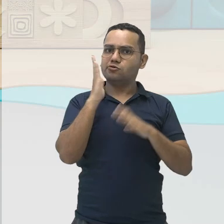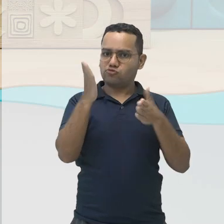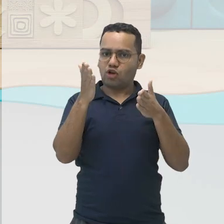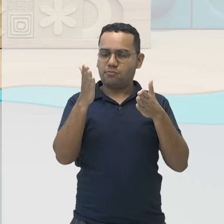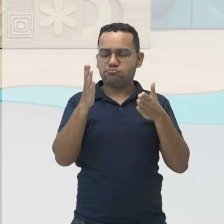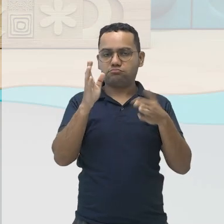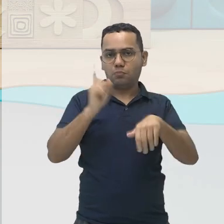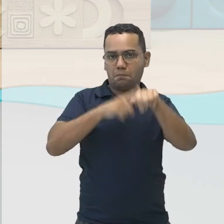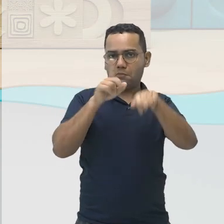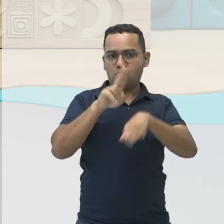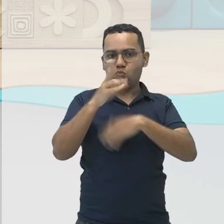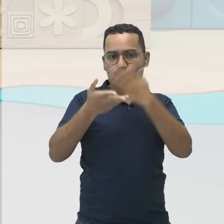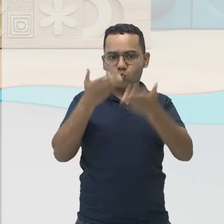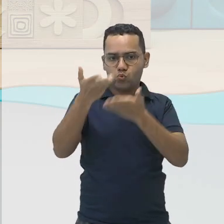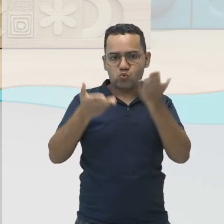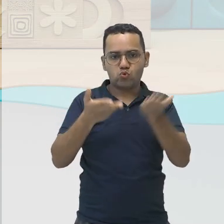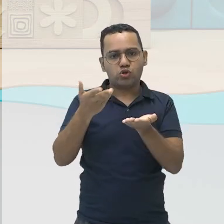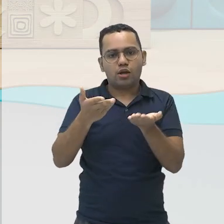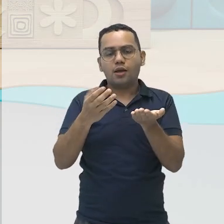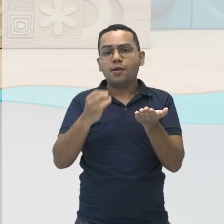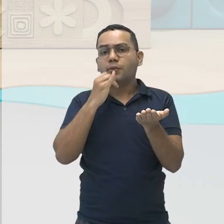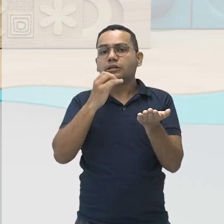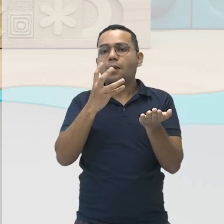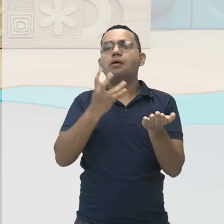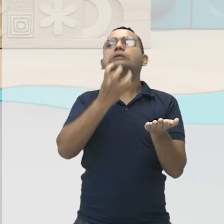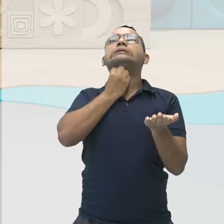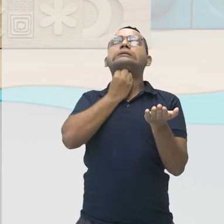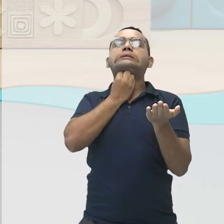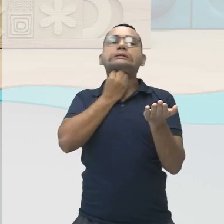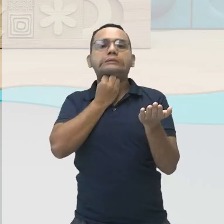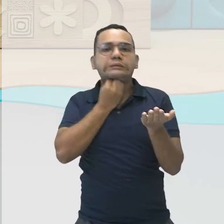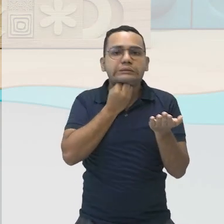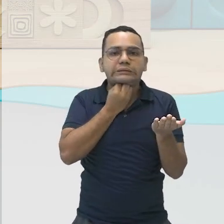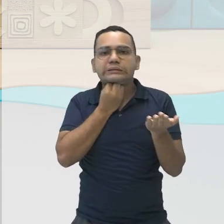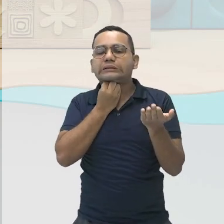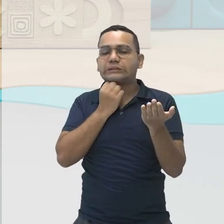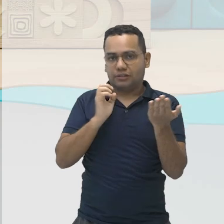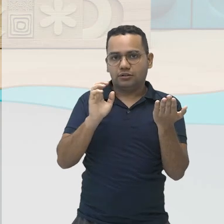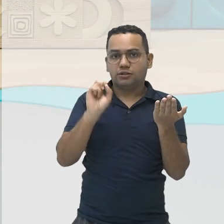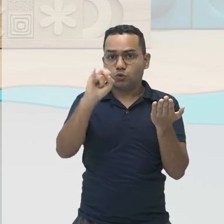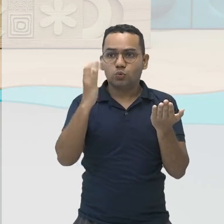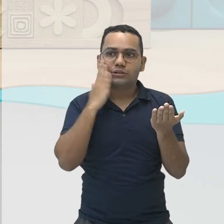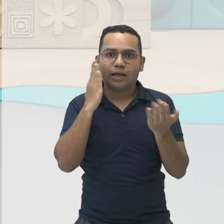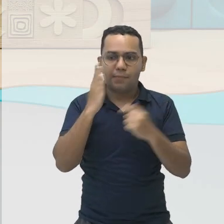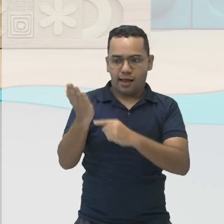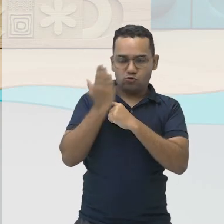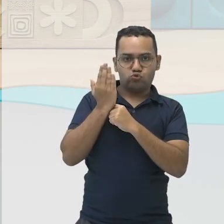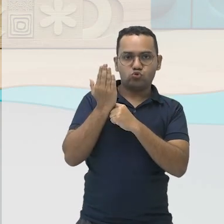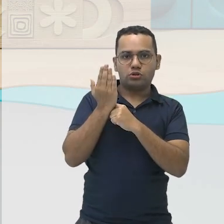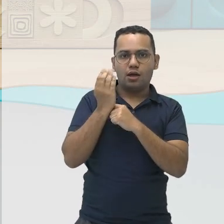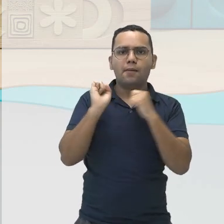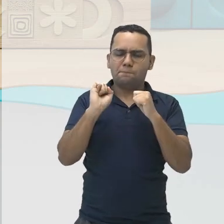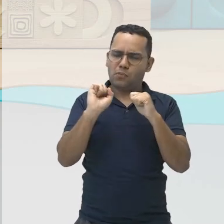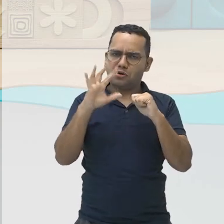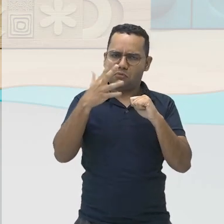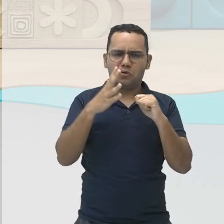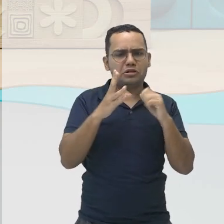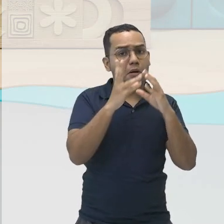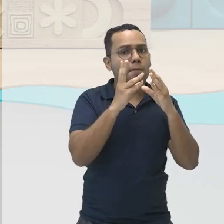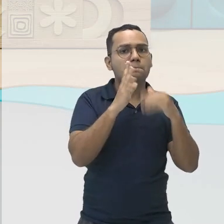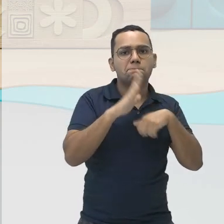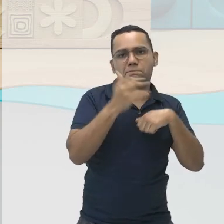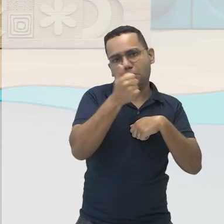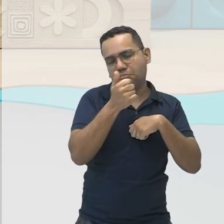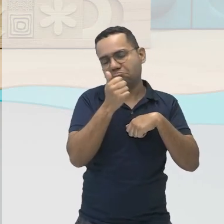aí gerado, ele pode não passar de um pequeno mal-estar, mas se o mal né, aplicado pode comprometer, mas se